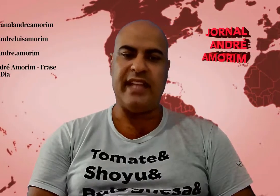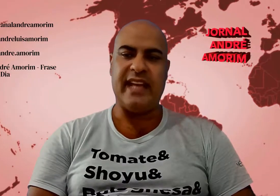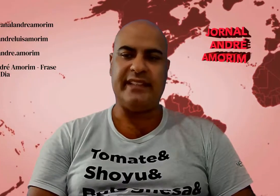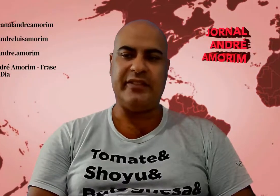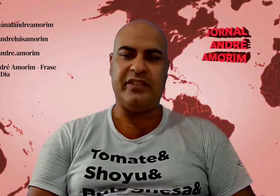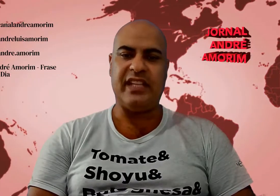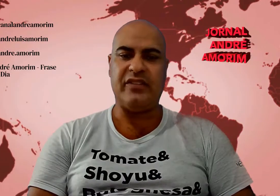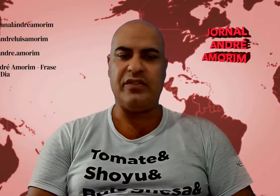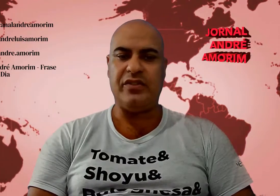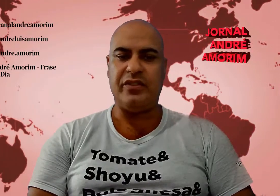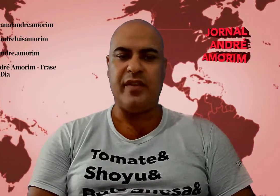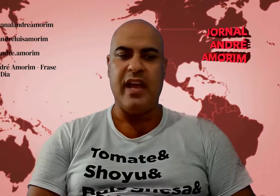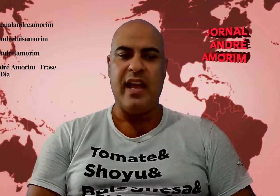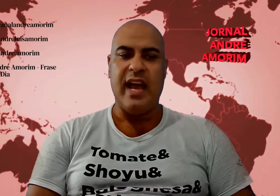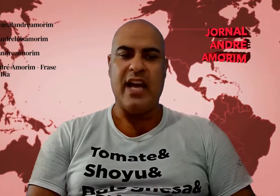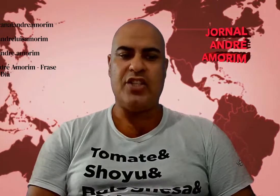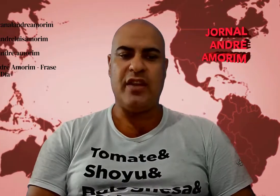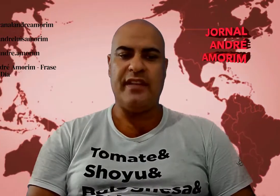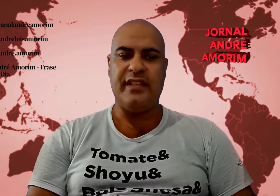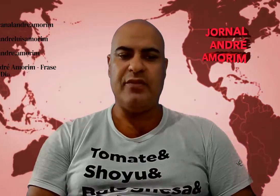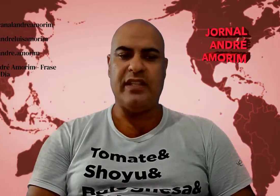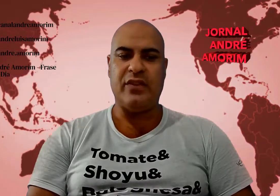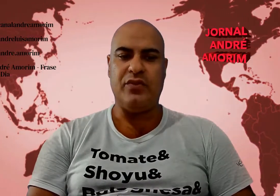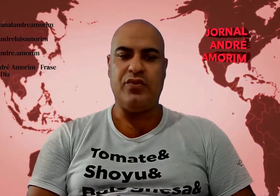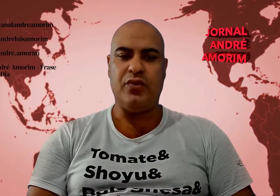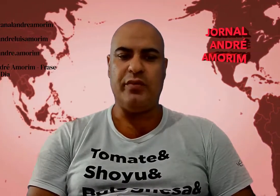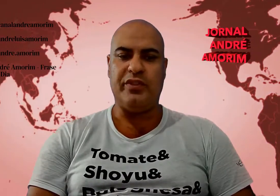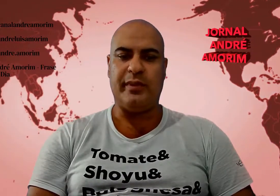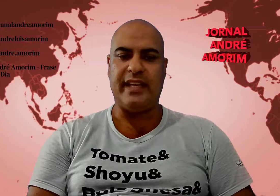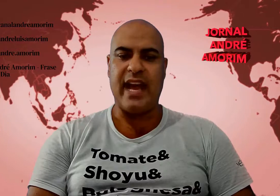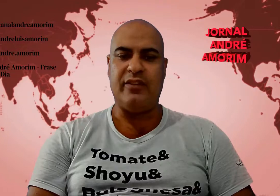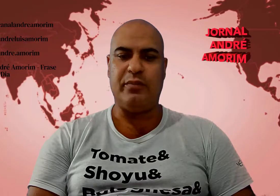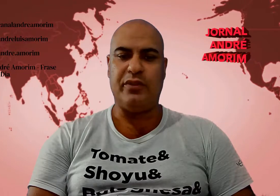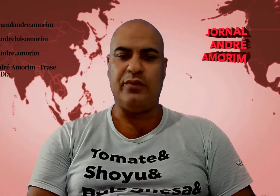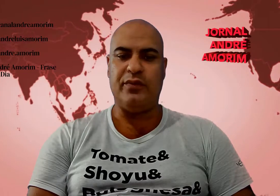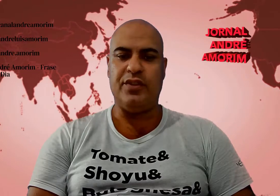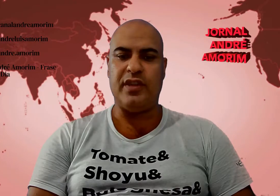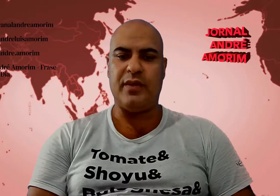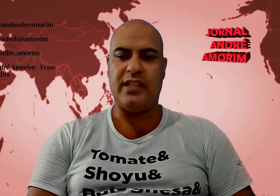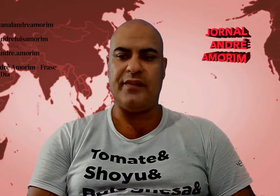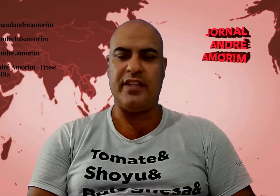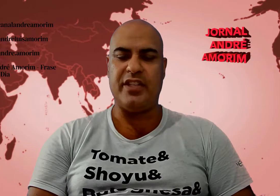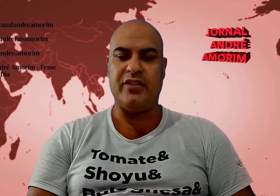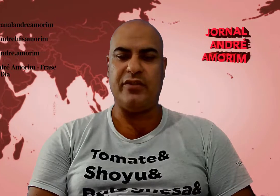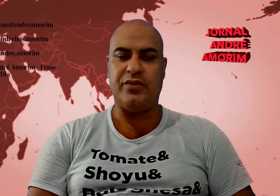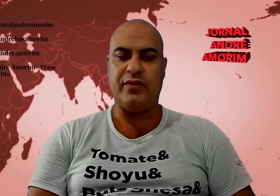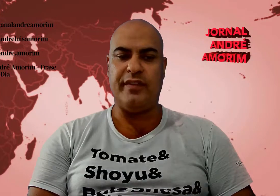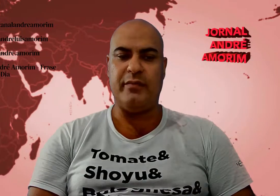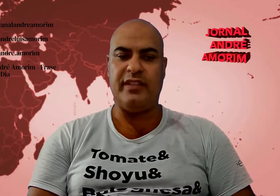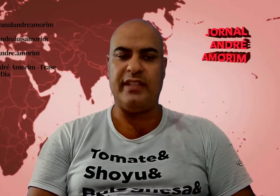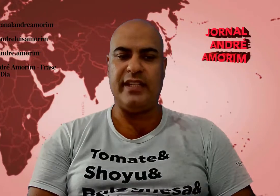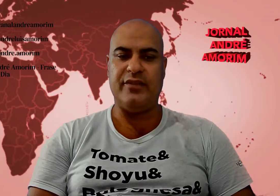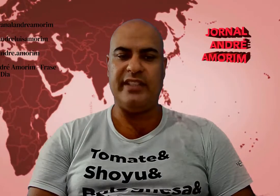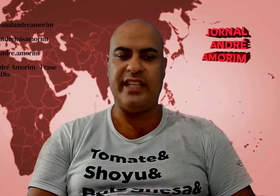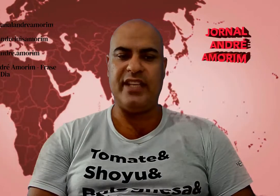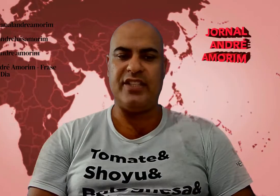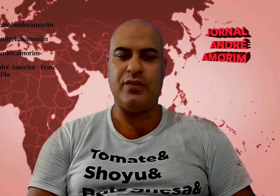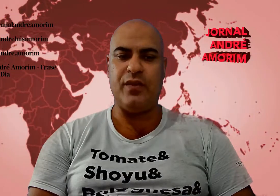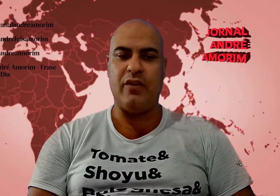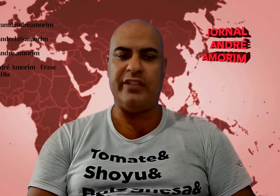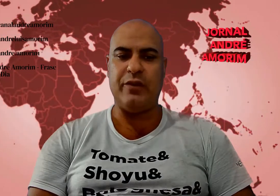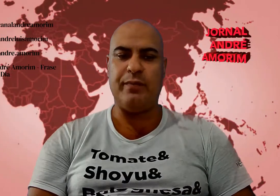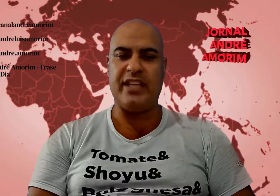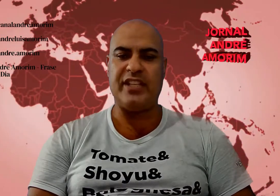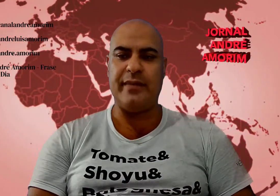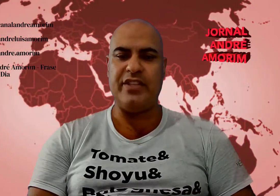que fica no Texas, nos Estados Unidos. A jovem, que tem um canal no YouTube sobre carros, postou um vídeo na quarta-feira, dia 18 de novembro, detalhando o acidente,